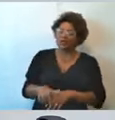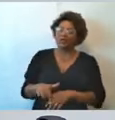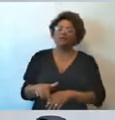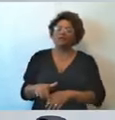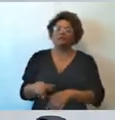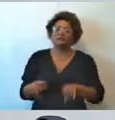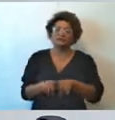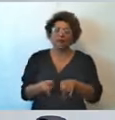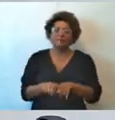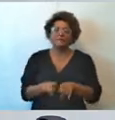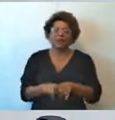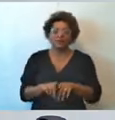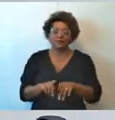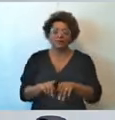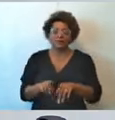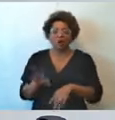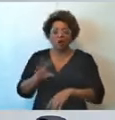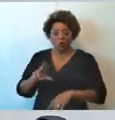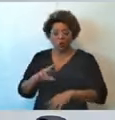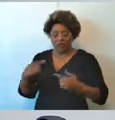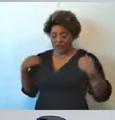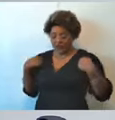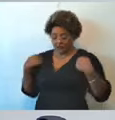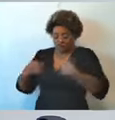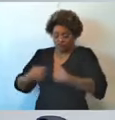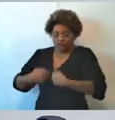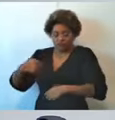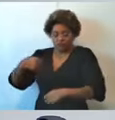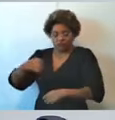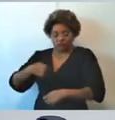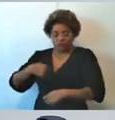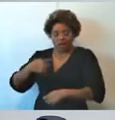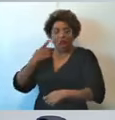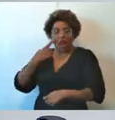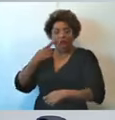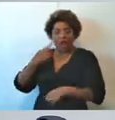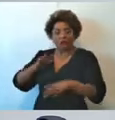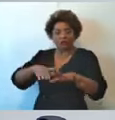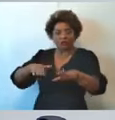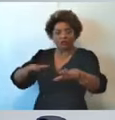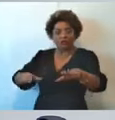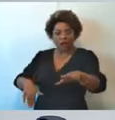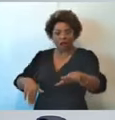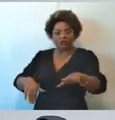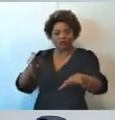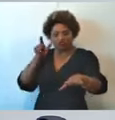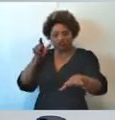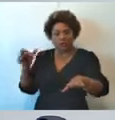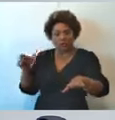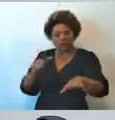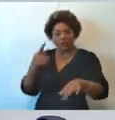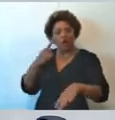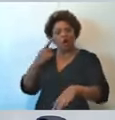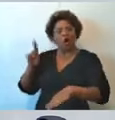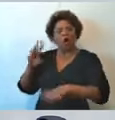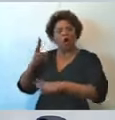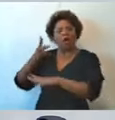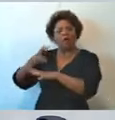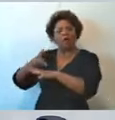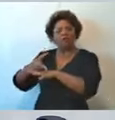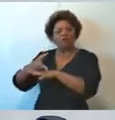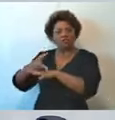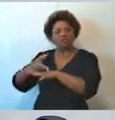chama atenção. Vocês podem olhar lá no vídeo, lá para vocês verem, ó, a gente se destaca. A gente se destaca. Onde que a gente vai, a gente se destaca. Tá vendo lá para vocês verem,